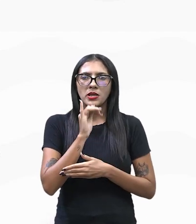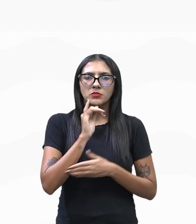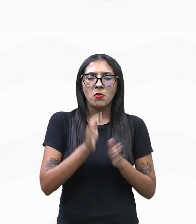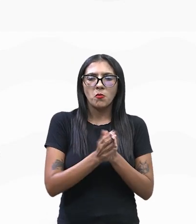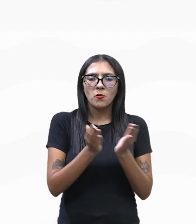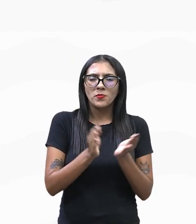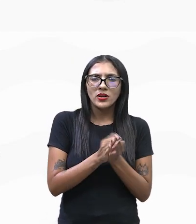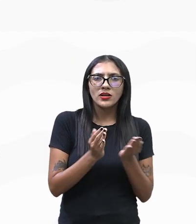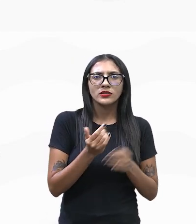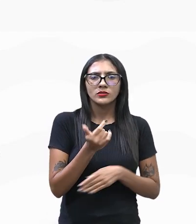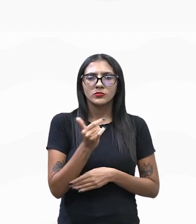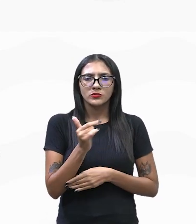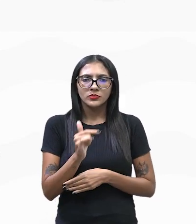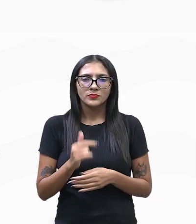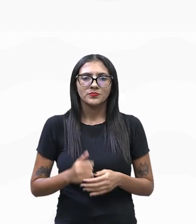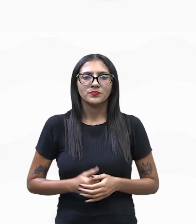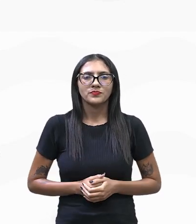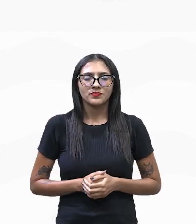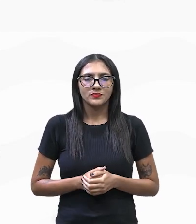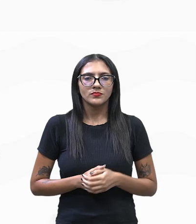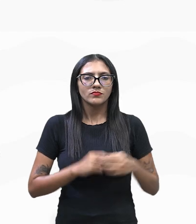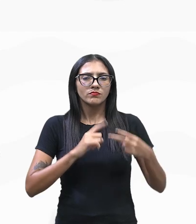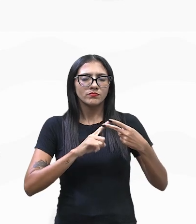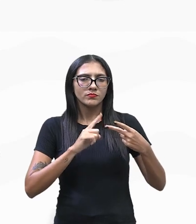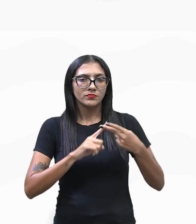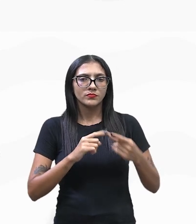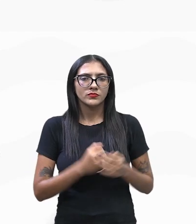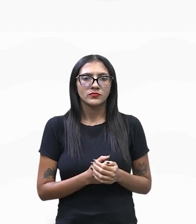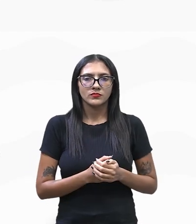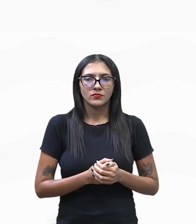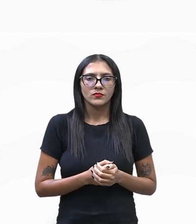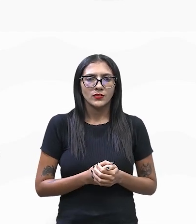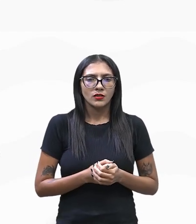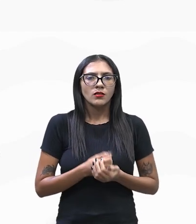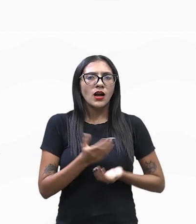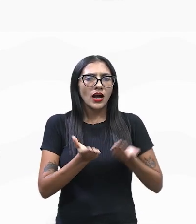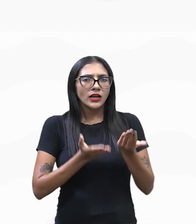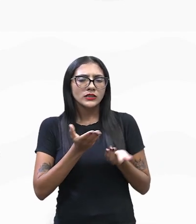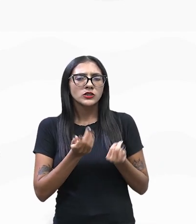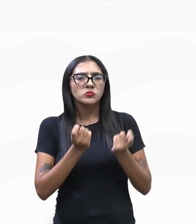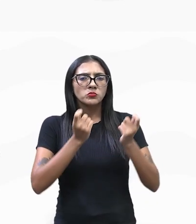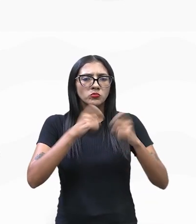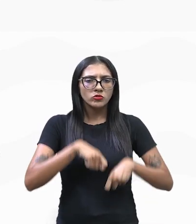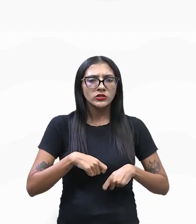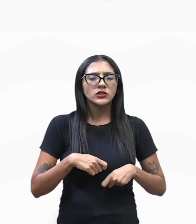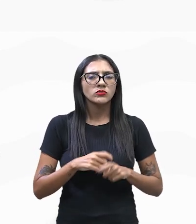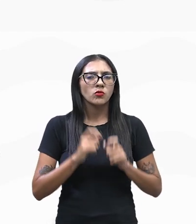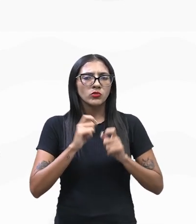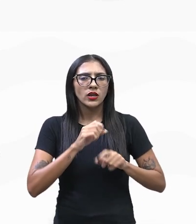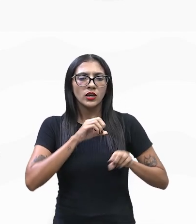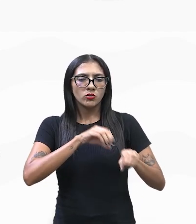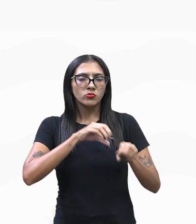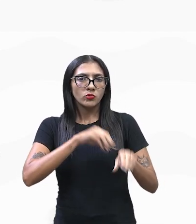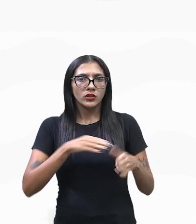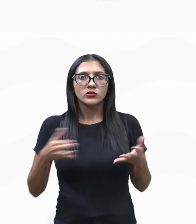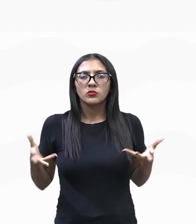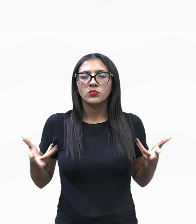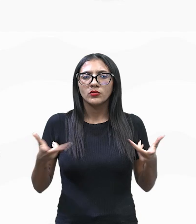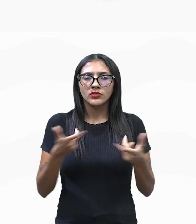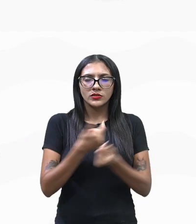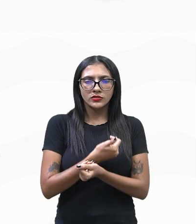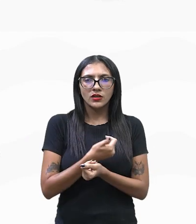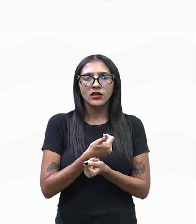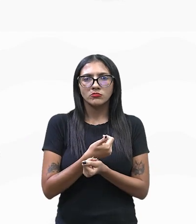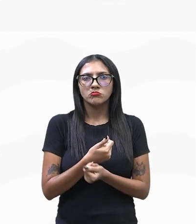ali auxiliar. Acesso limitado à educação de qualidade, como eu falei, a gente precisa, porém nós não somos qualificados